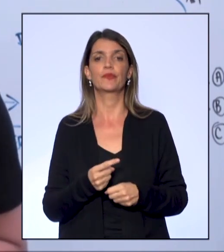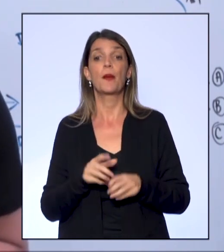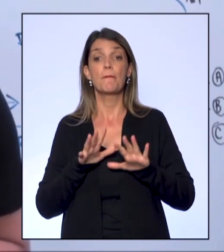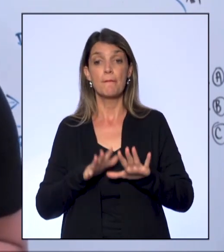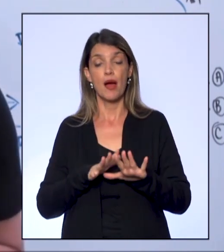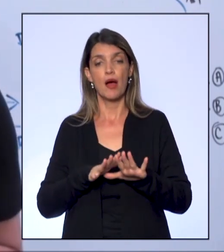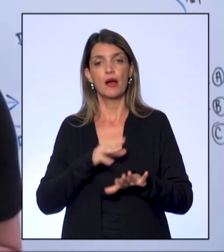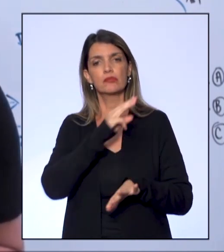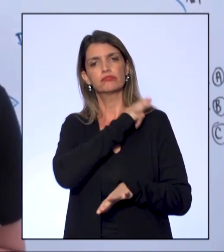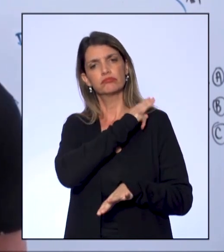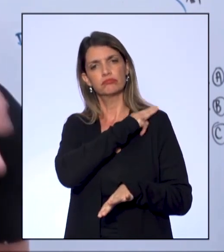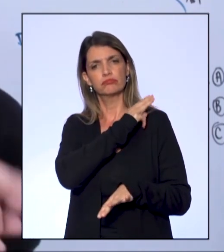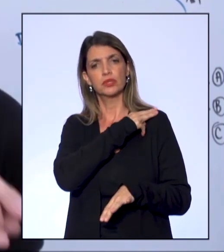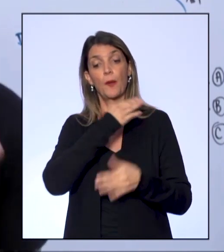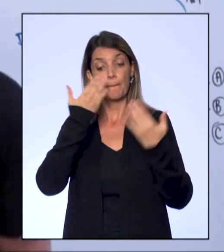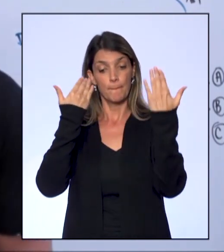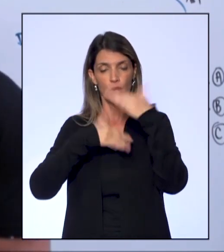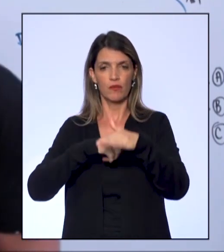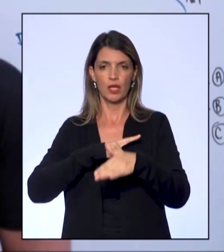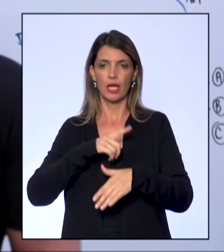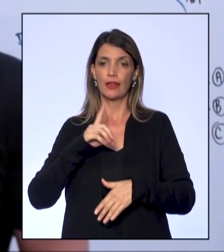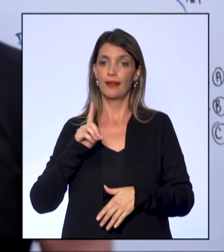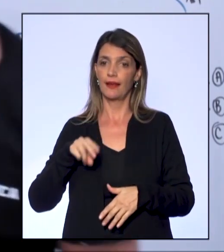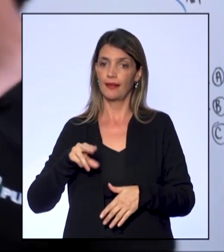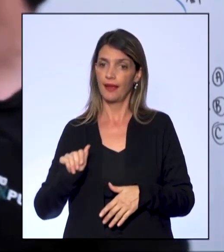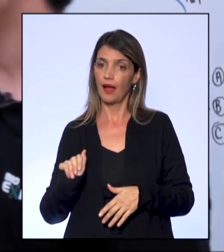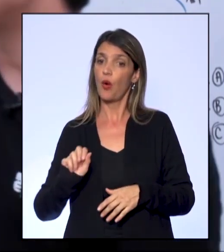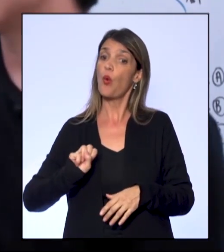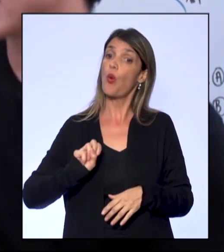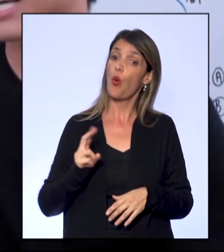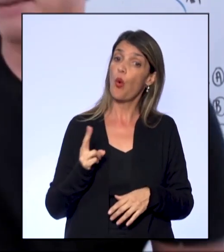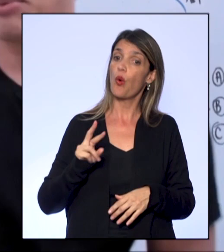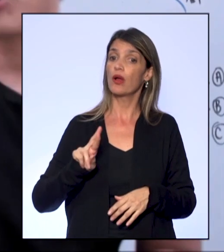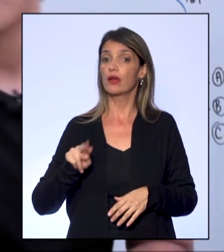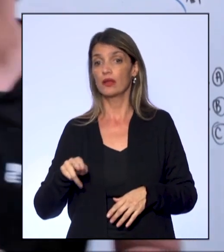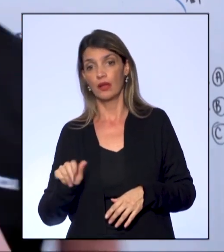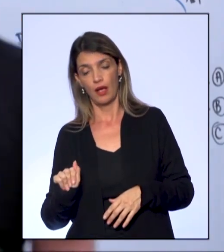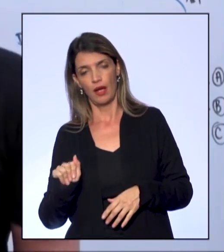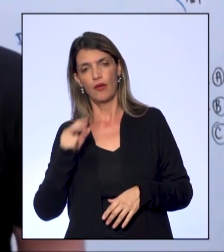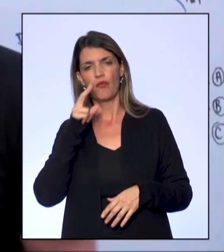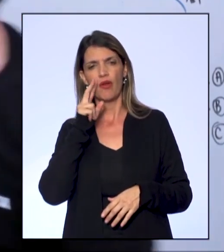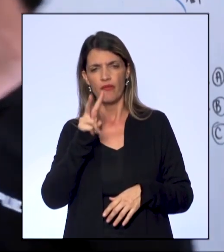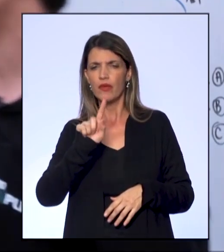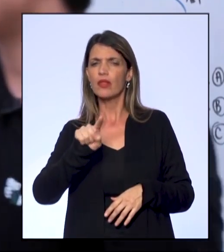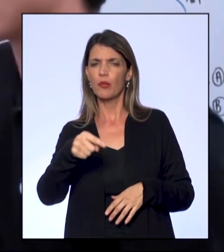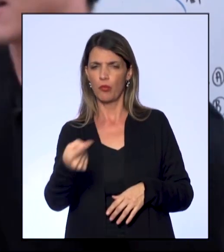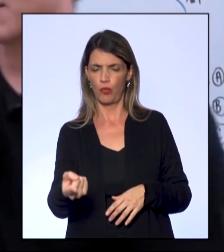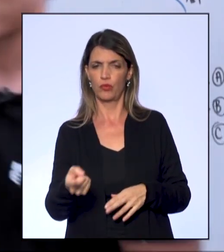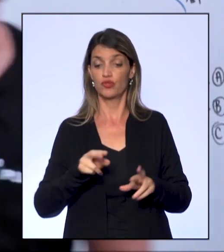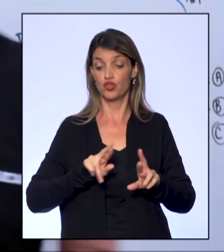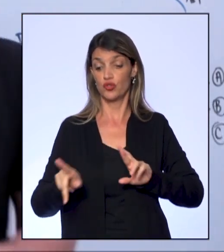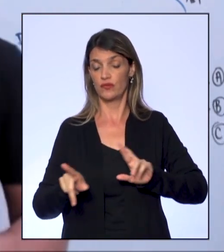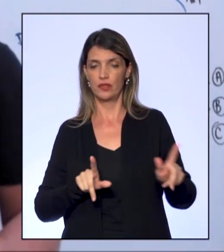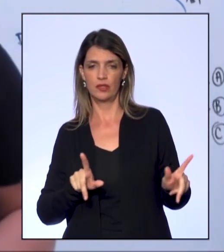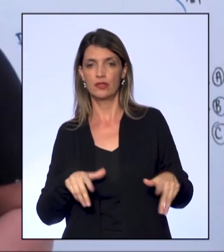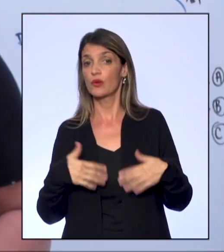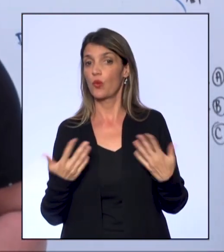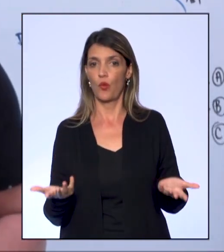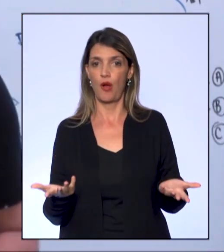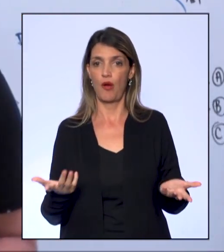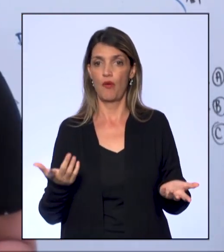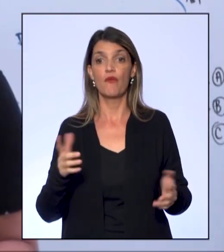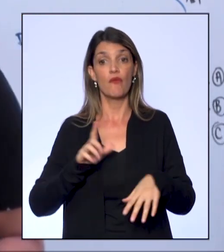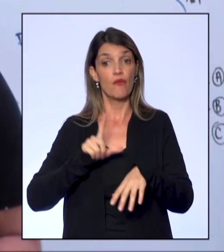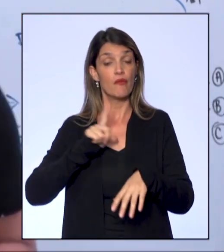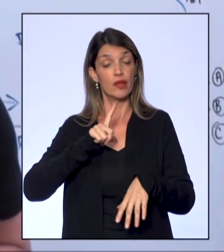em prova, você vai marcar DNA ou RNA, isso que a gente vai ver daqui a pouco, a diferença de vírus de DNA e RNA. A gente vai resolver exercício também,